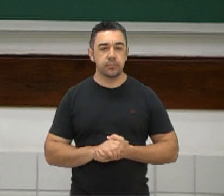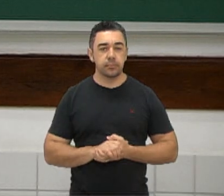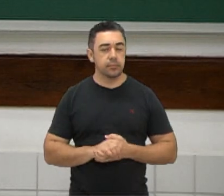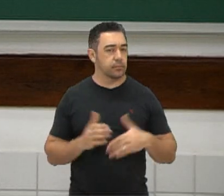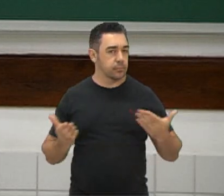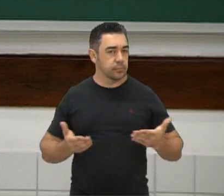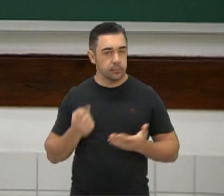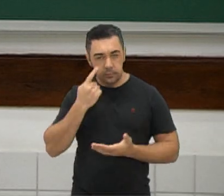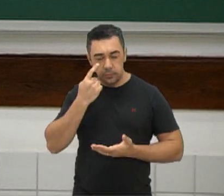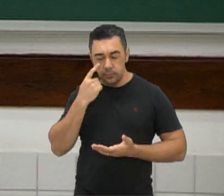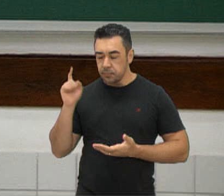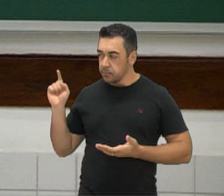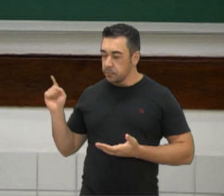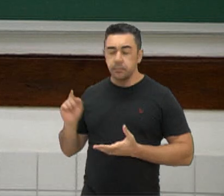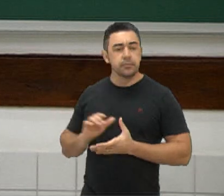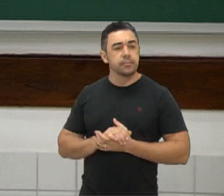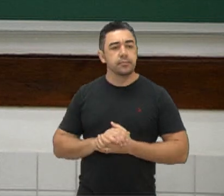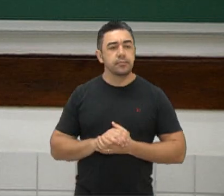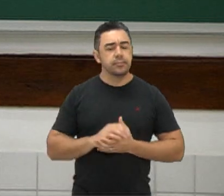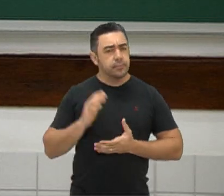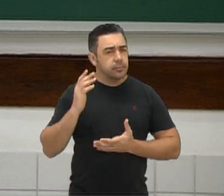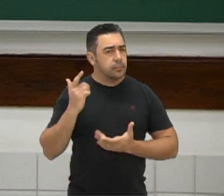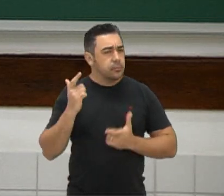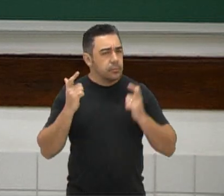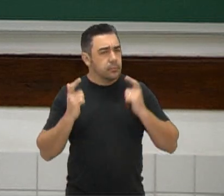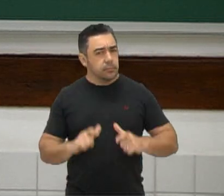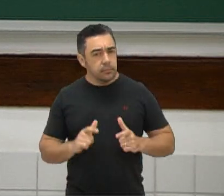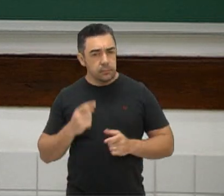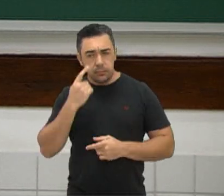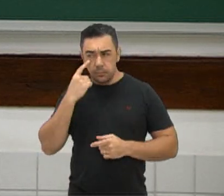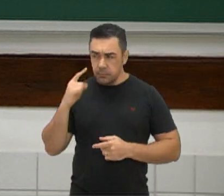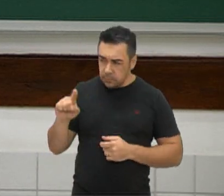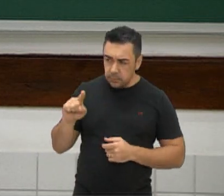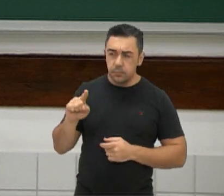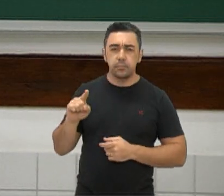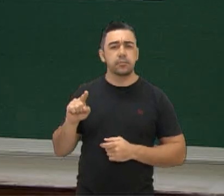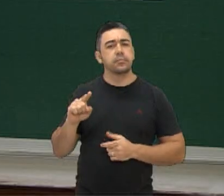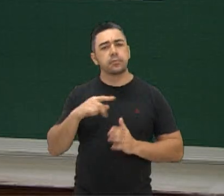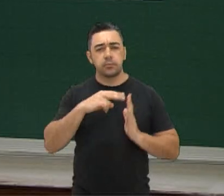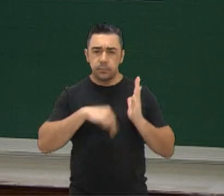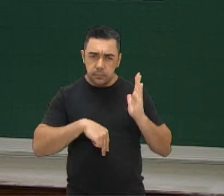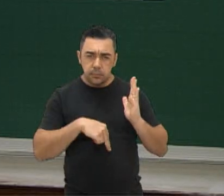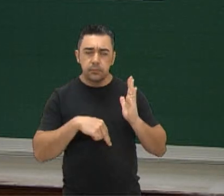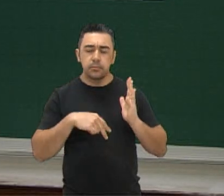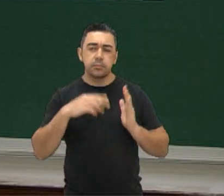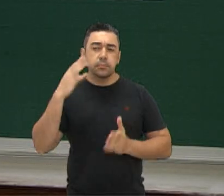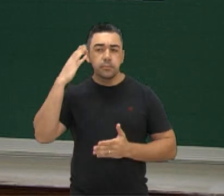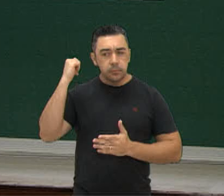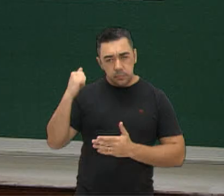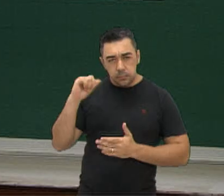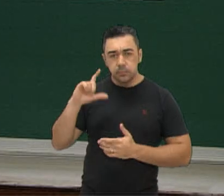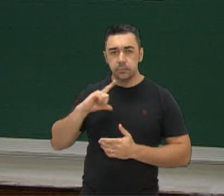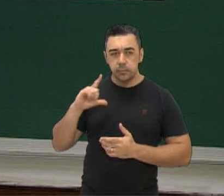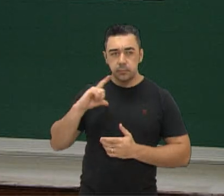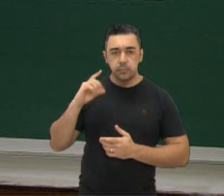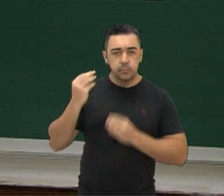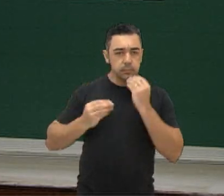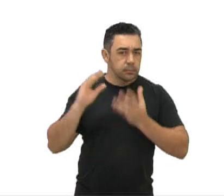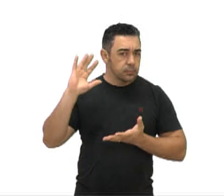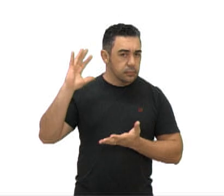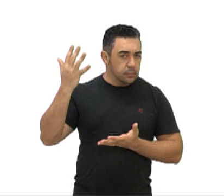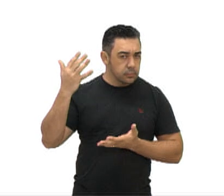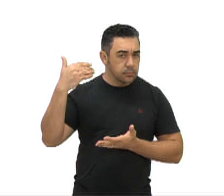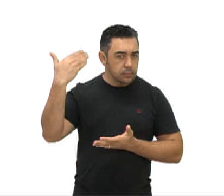A ver, entonces, ¿dónde solemos encontrar o leer o escuchar sobre las previsiones meteorológicas?